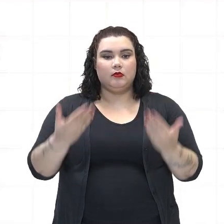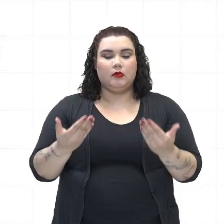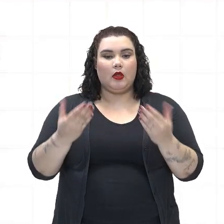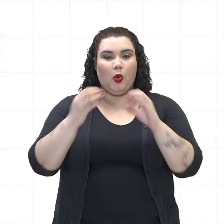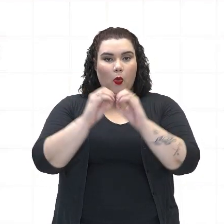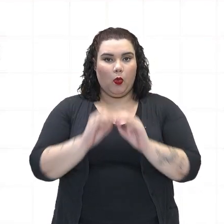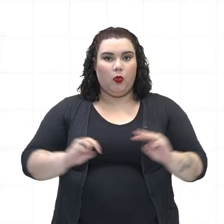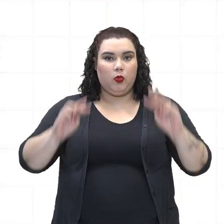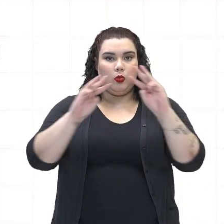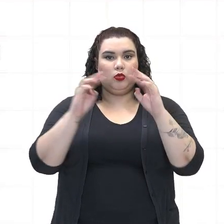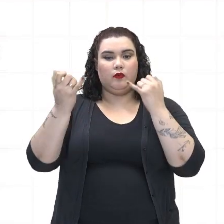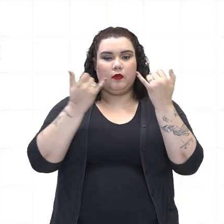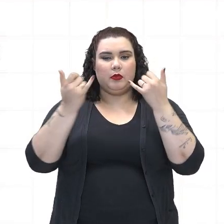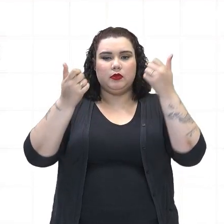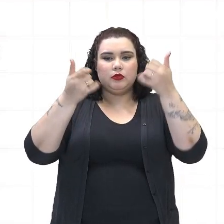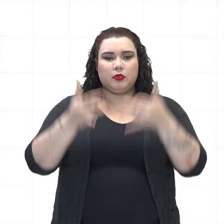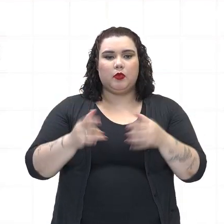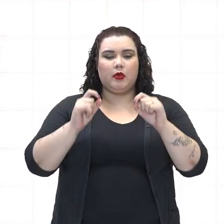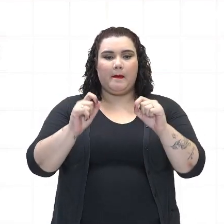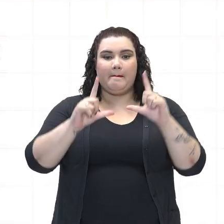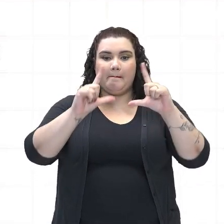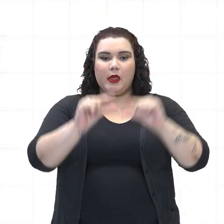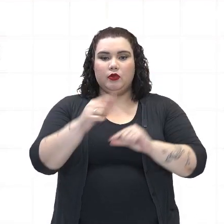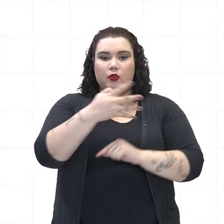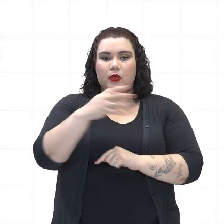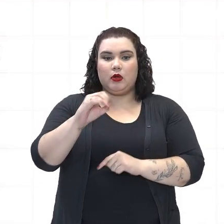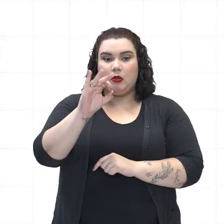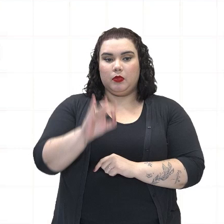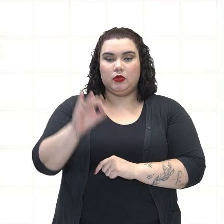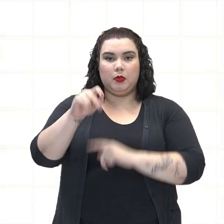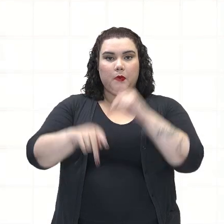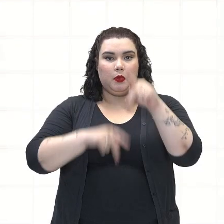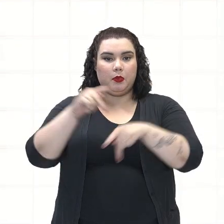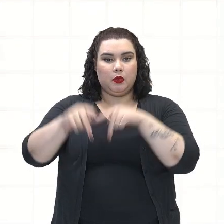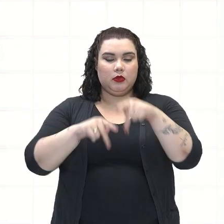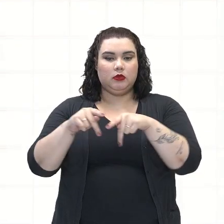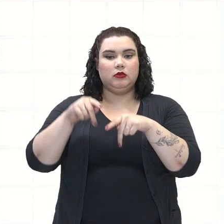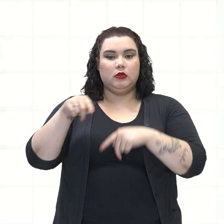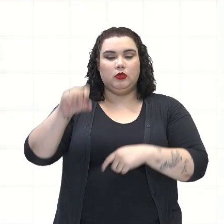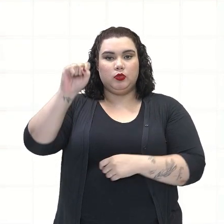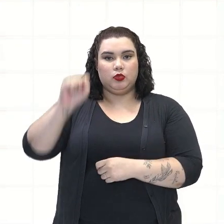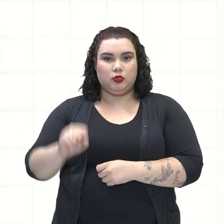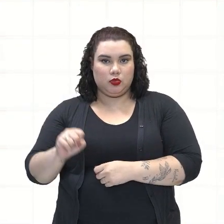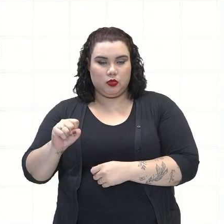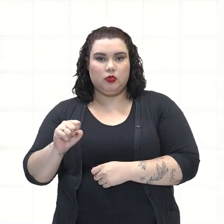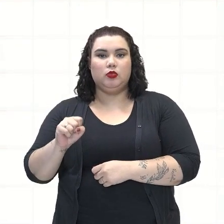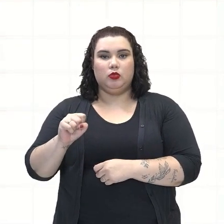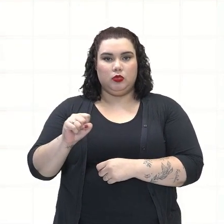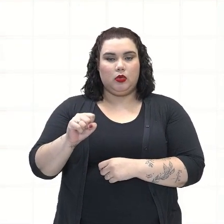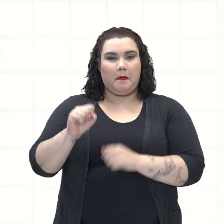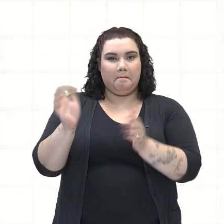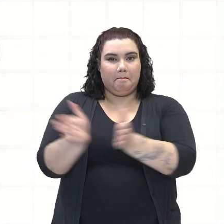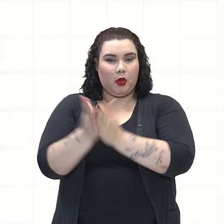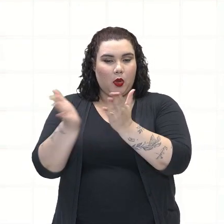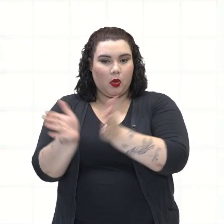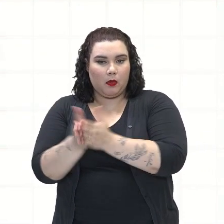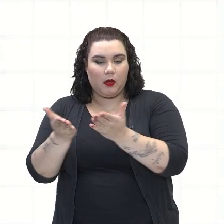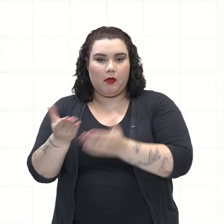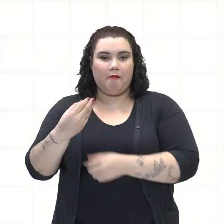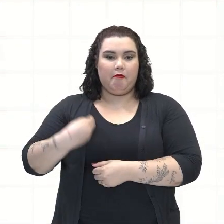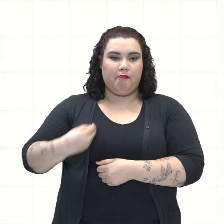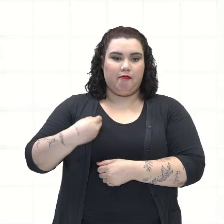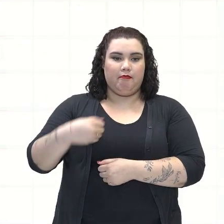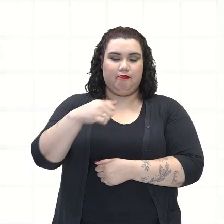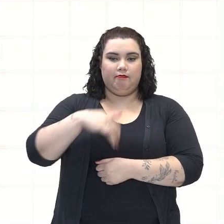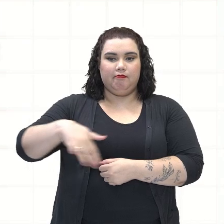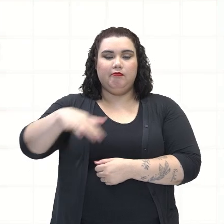a ONU, né, menos de 40% da população na África subsaariana, que é essa África mais pobre, tá, é servida por